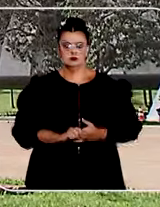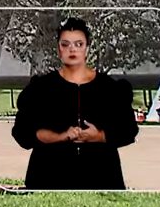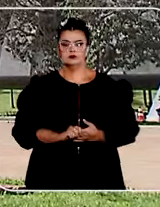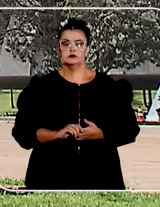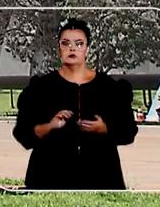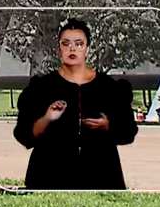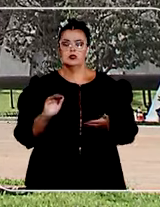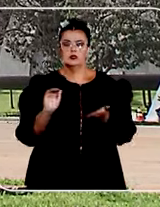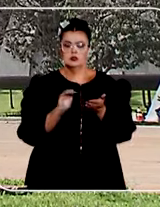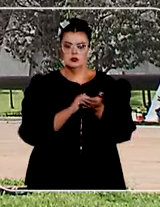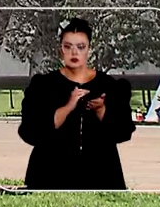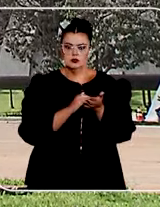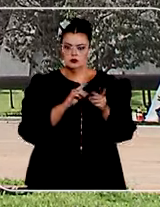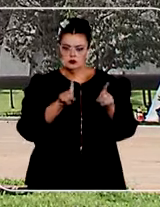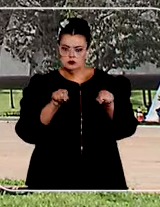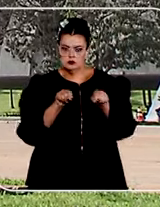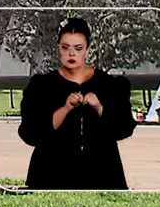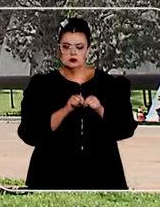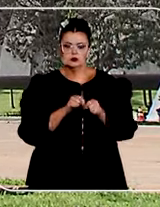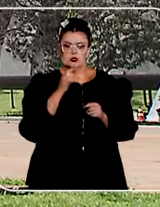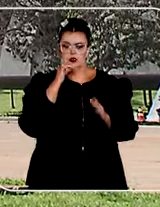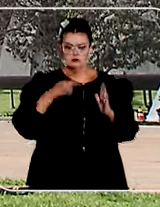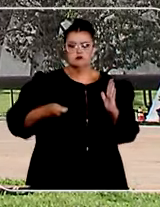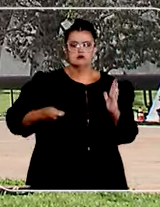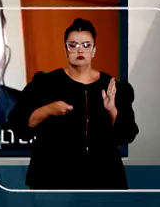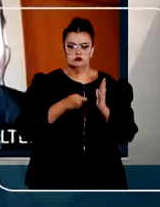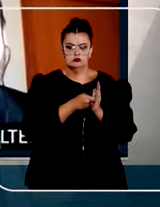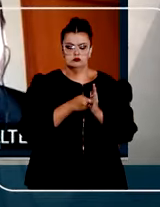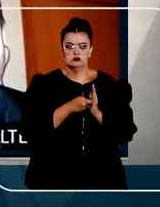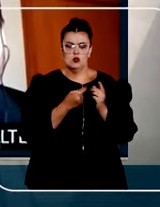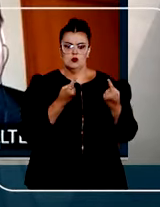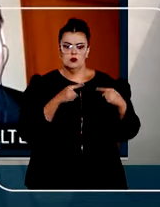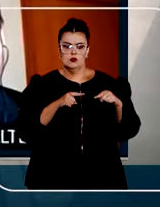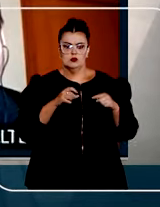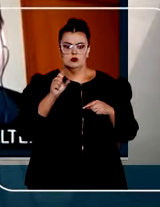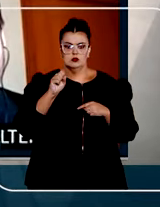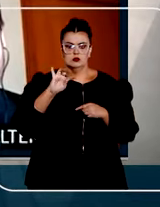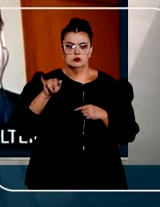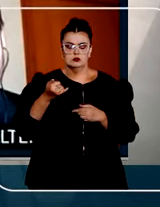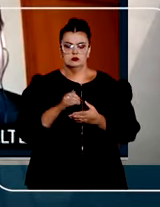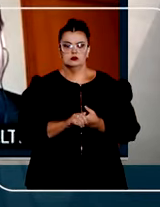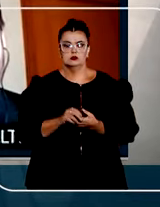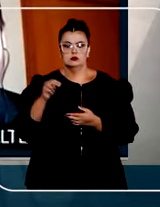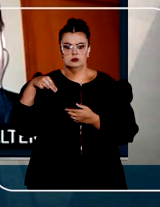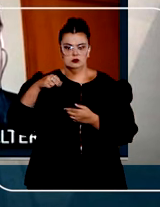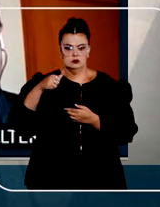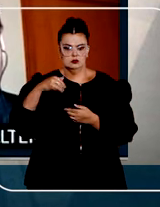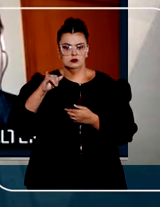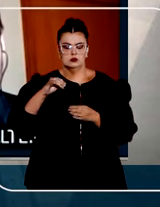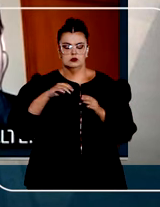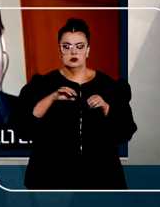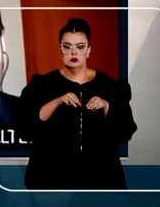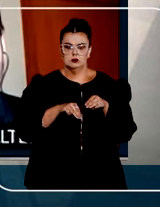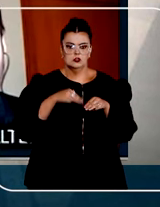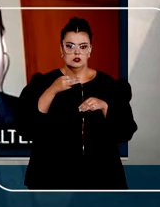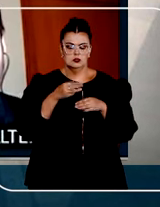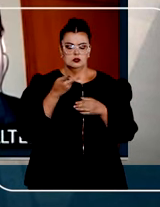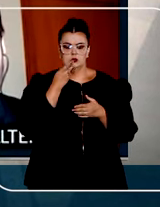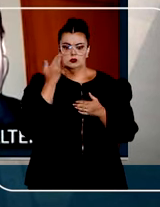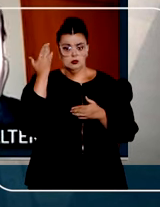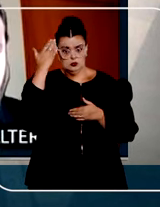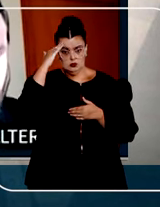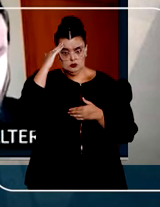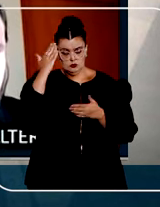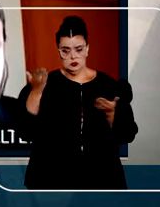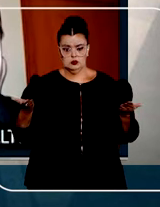escritório de advocacia recorreu ao Superior Tribunal de Justiça e a relatora ministra Nancy Andri destacou que o entendimento atual